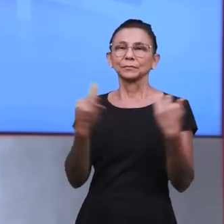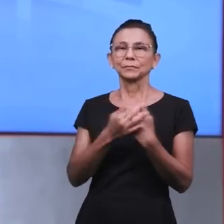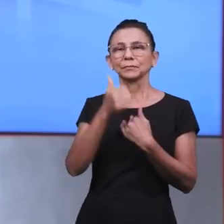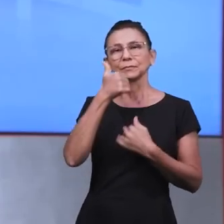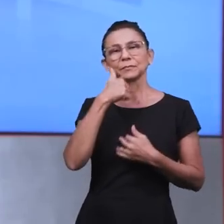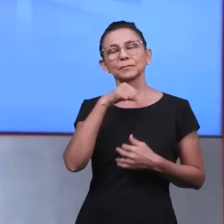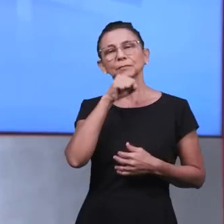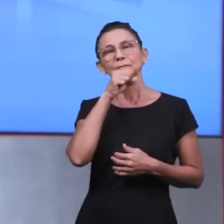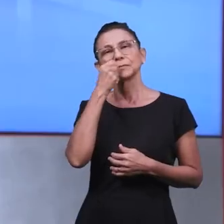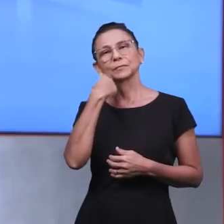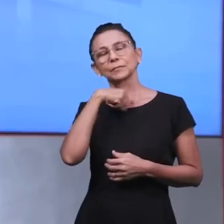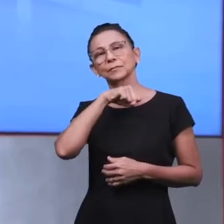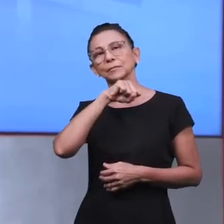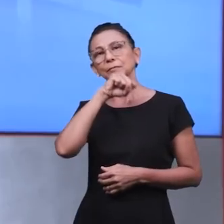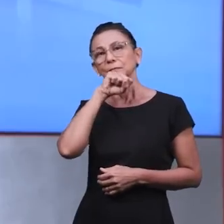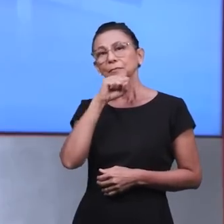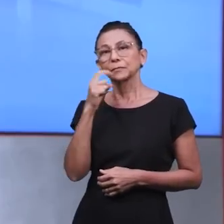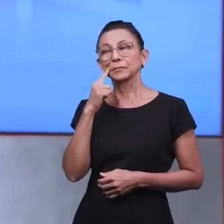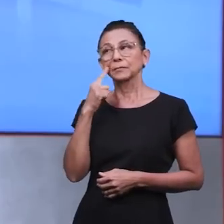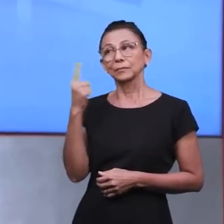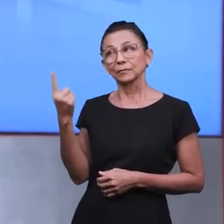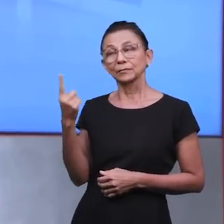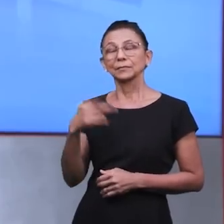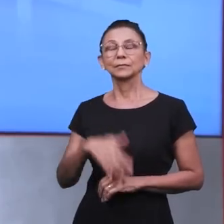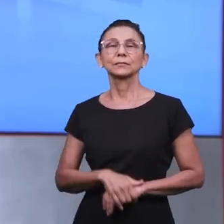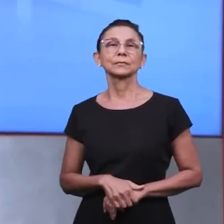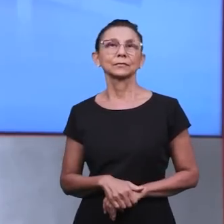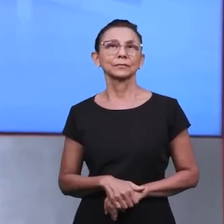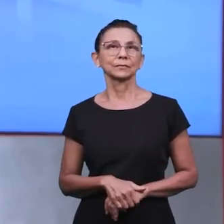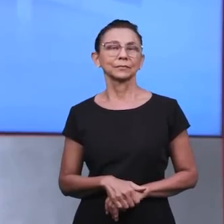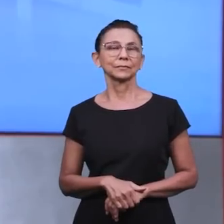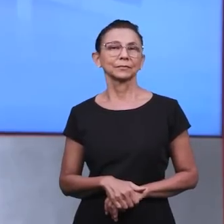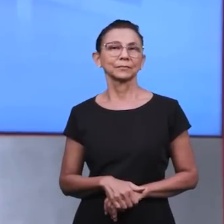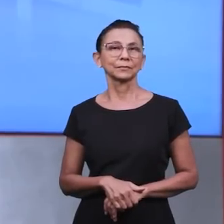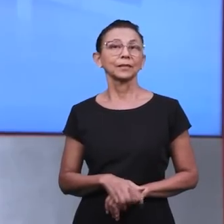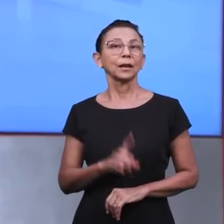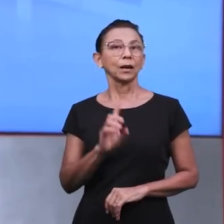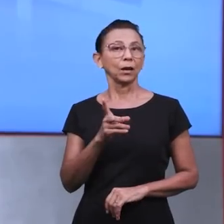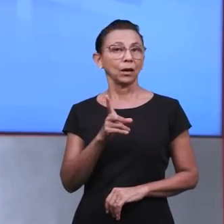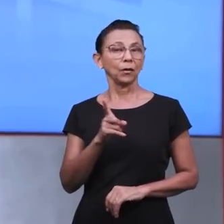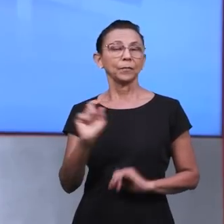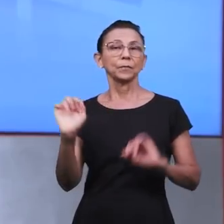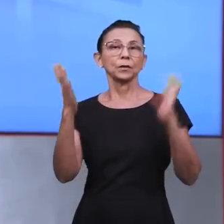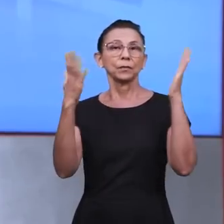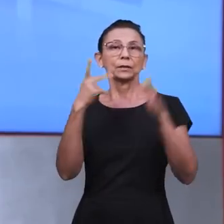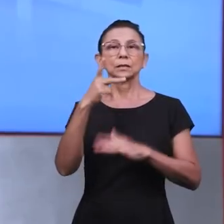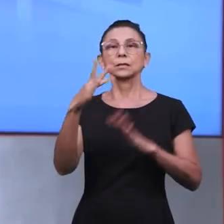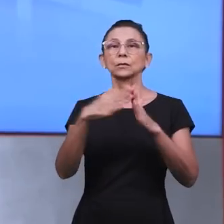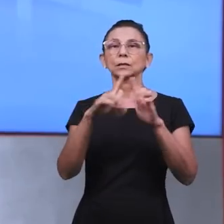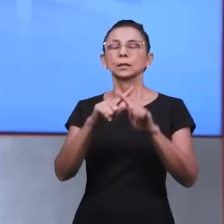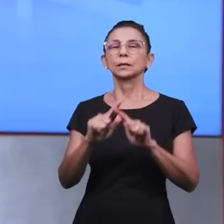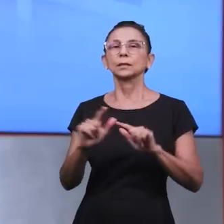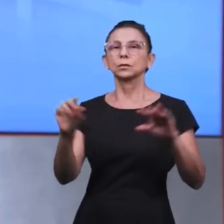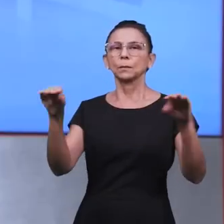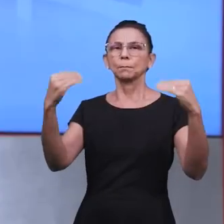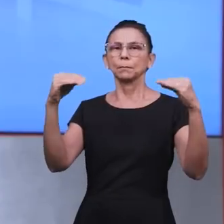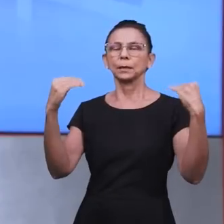pais. Vamos olhar isso, olha as imagens aí, mas manda pra gente, hein? O evento que aconteceu na sua igreja para